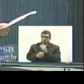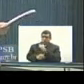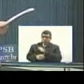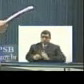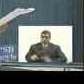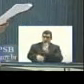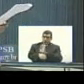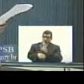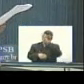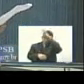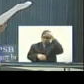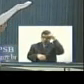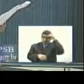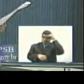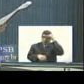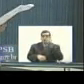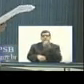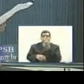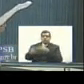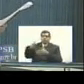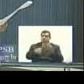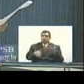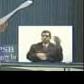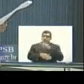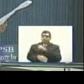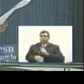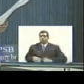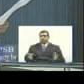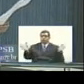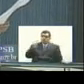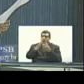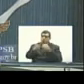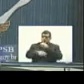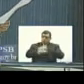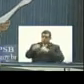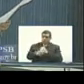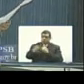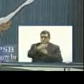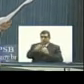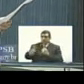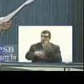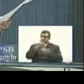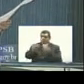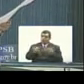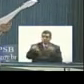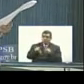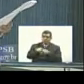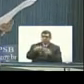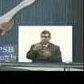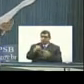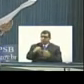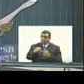do Estado do Amazonas no caminho que vai o governo fecharemos o ano de 2011 como fechamos o de